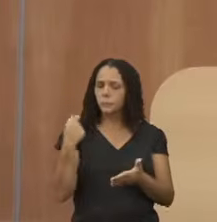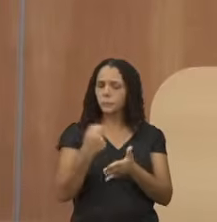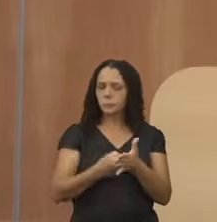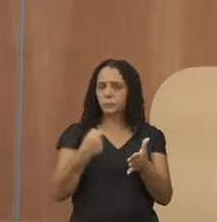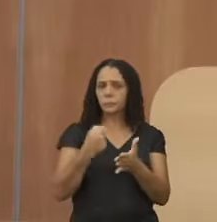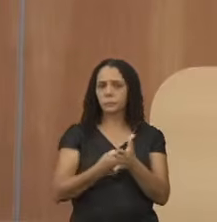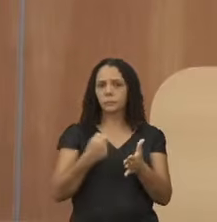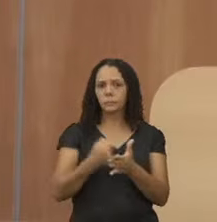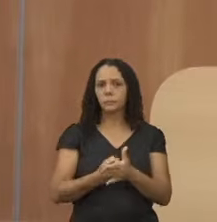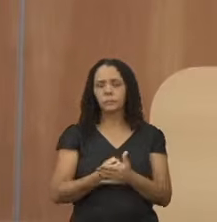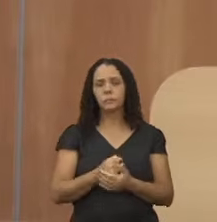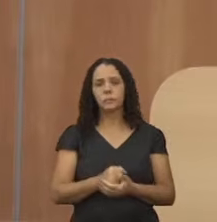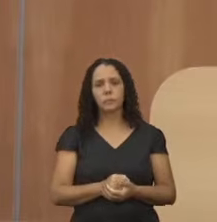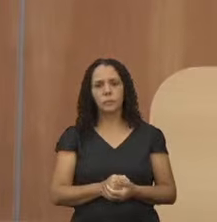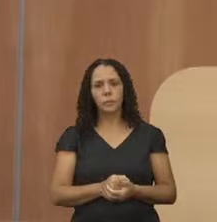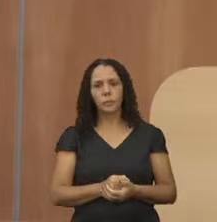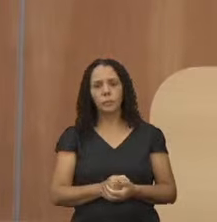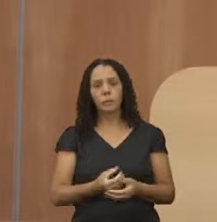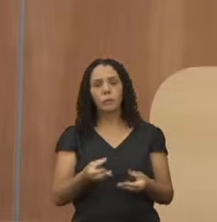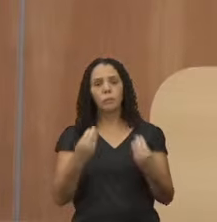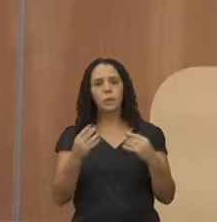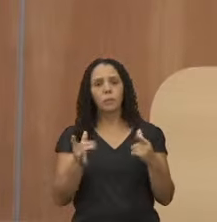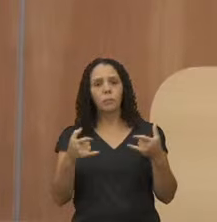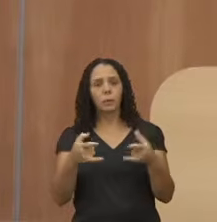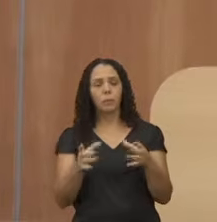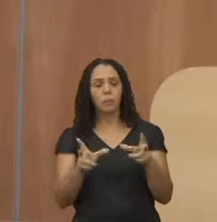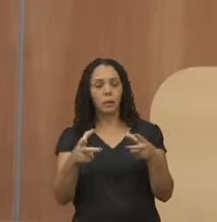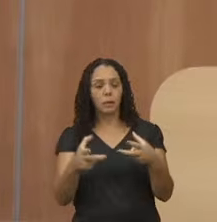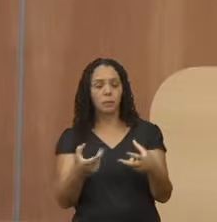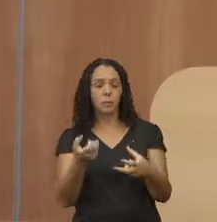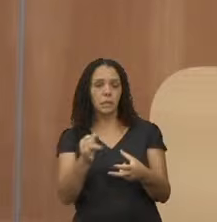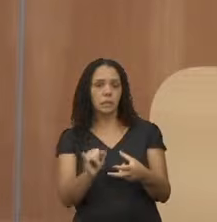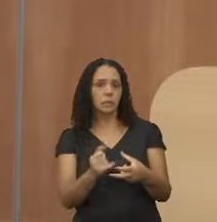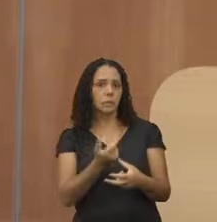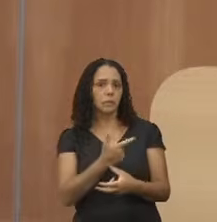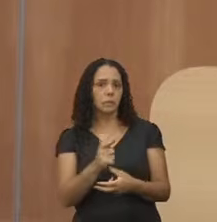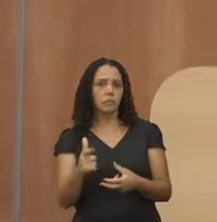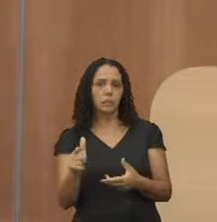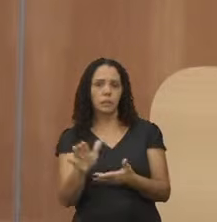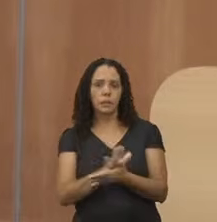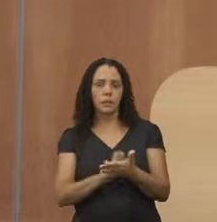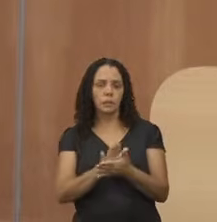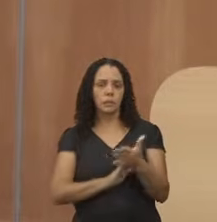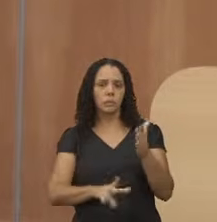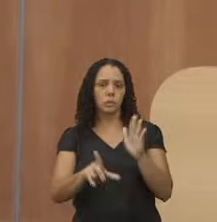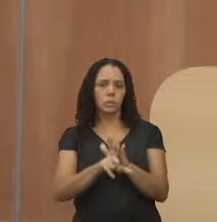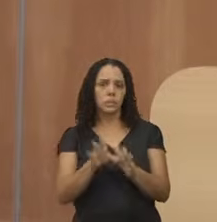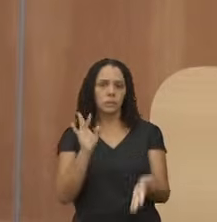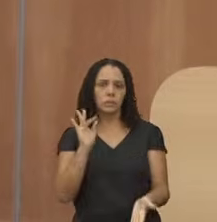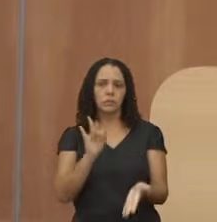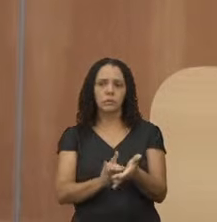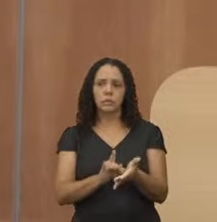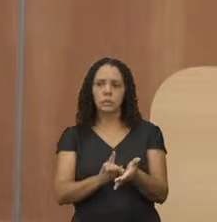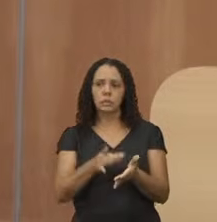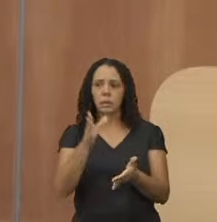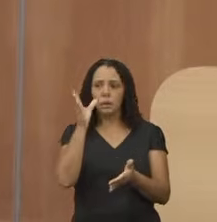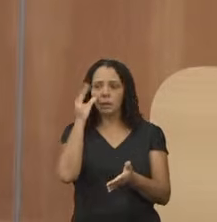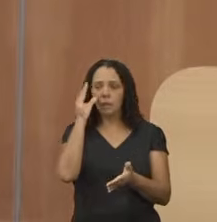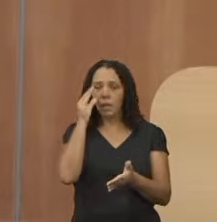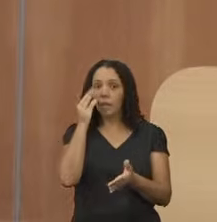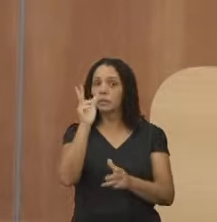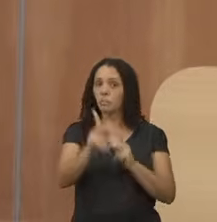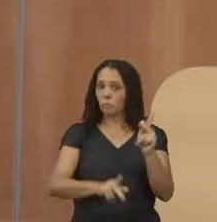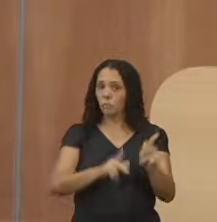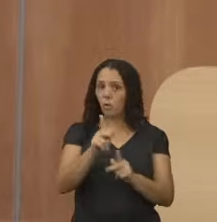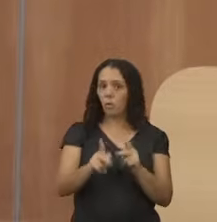luta. De nada adiantaria uma Câmara dessa se a gente não fazer aqui as leis que realmente interessam o